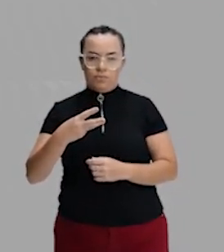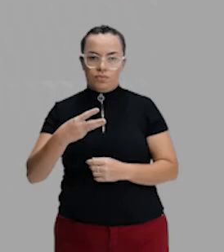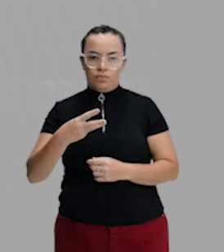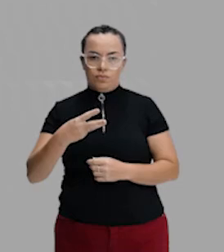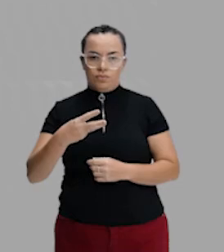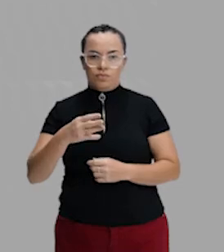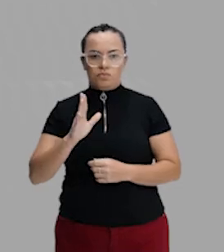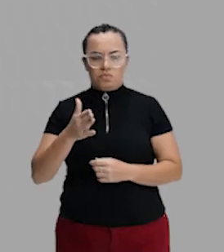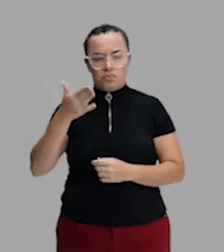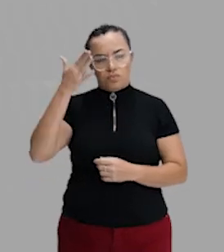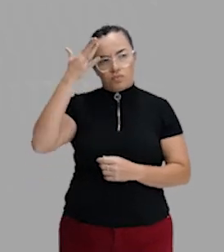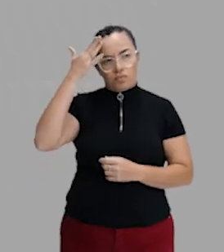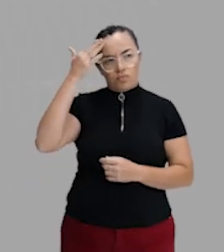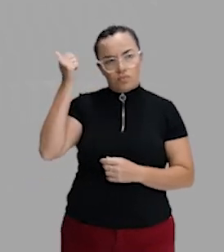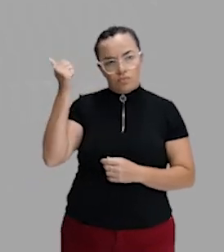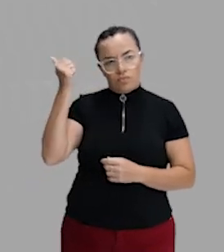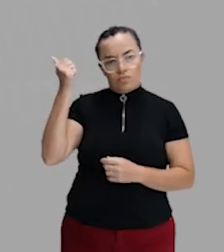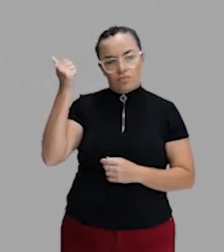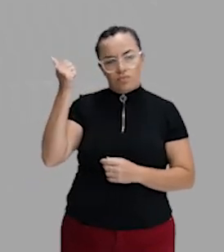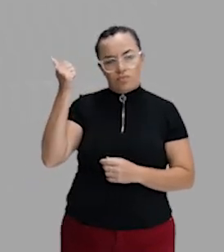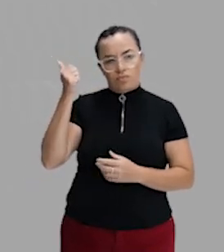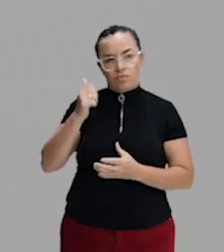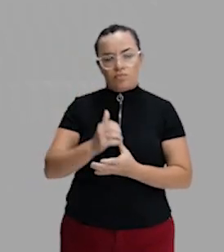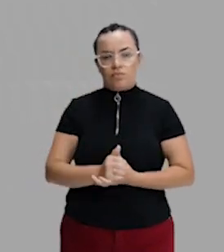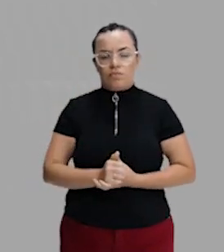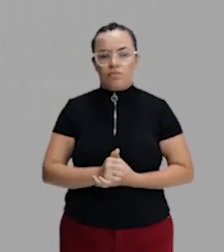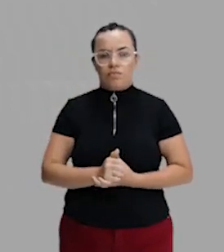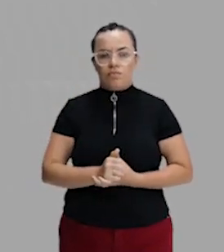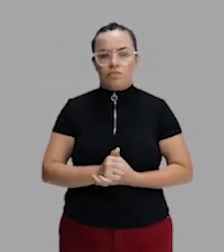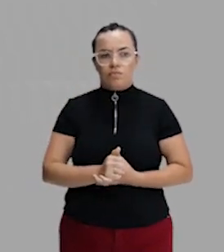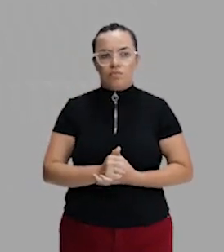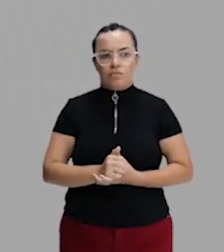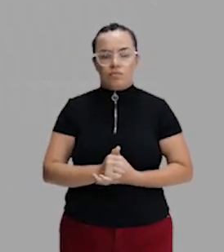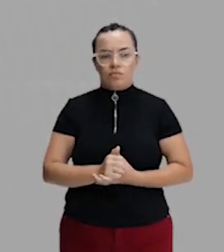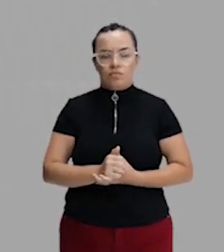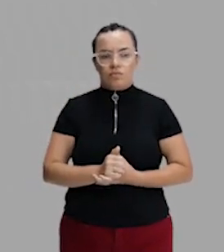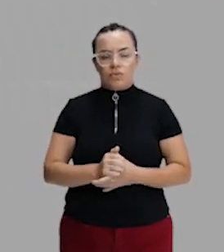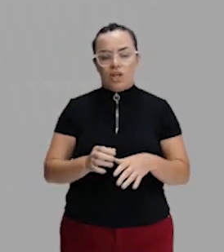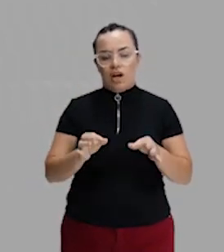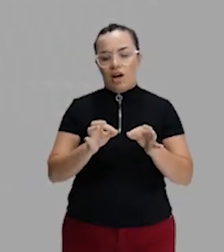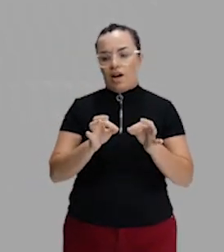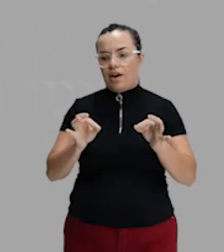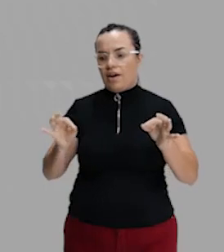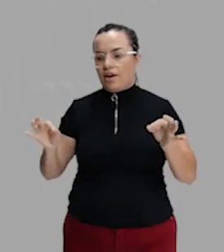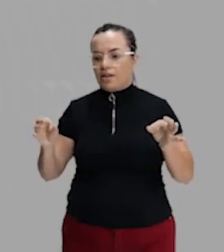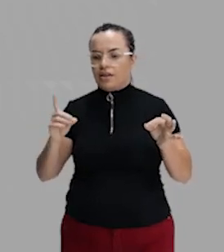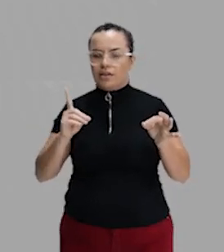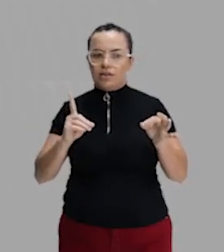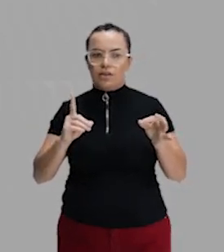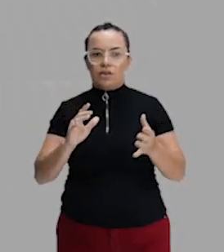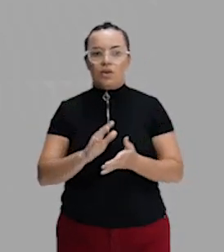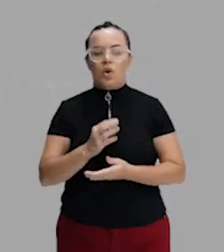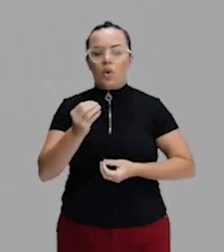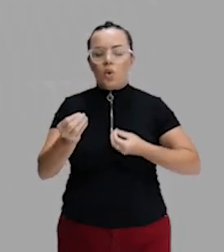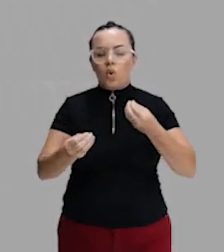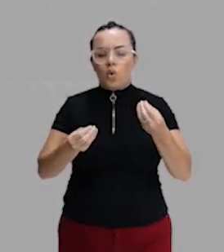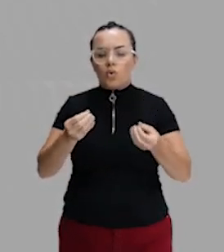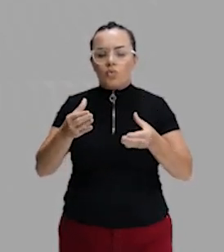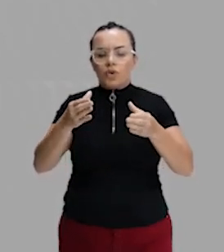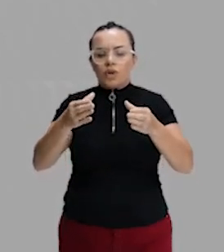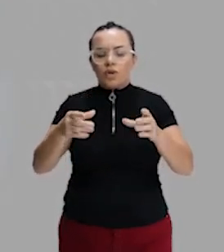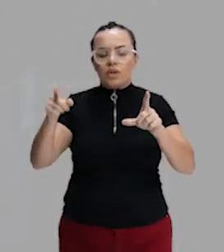já sei aonde vai passar a minha reta diretriz, que é importante, né? Então, a reta